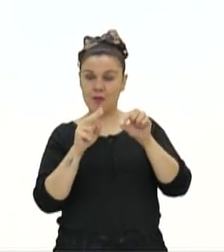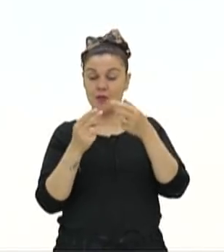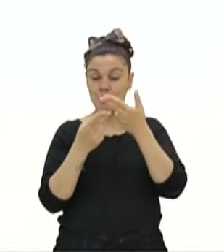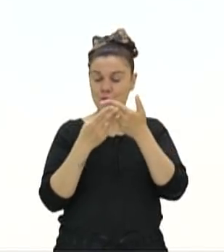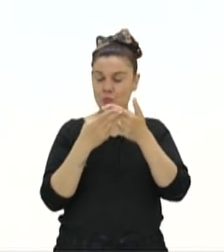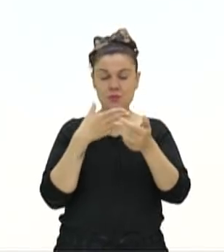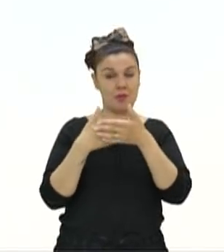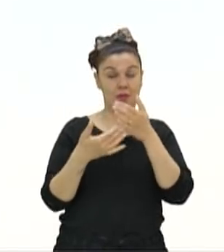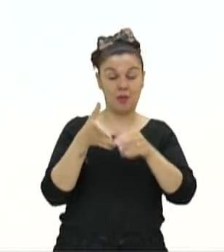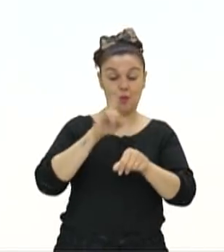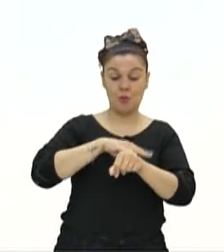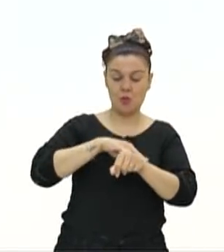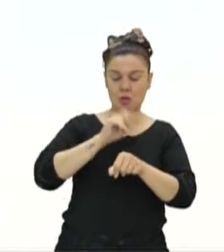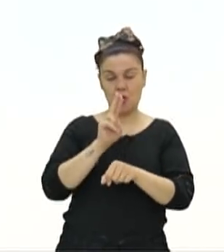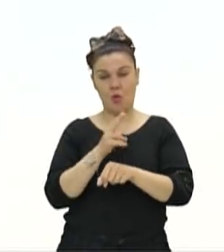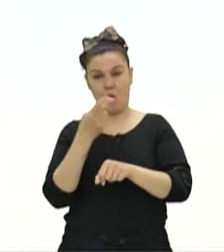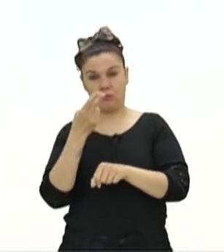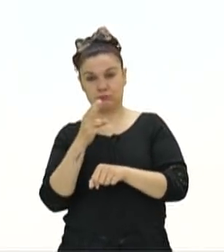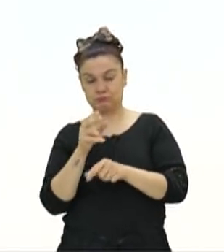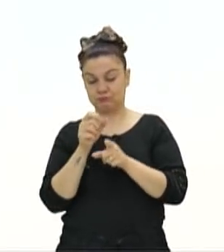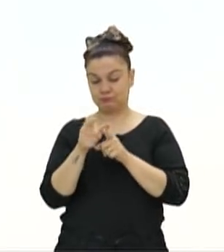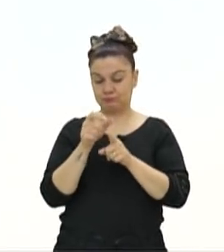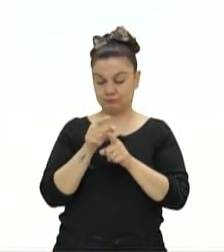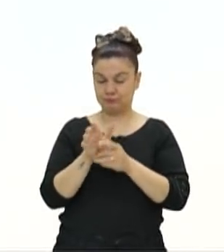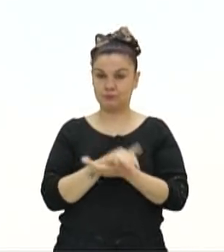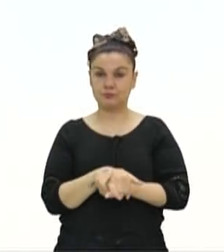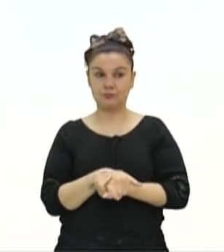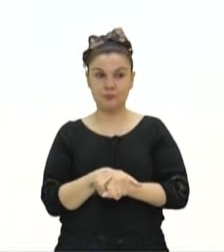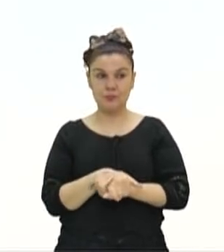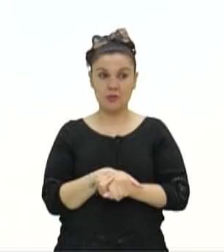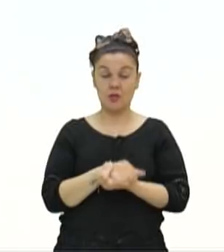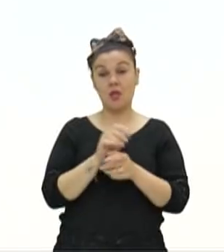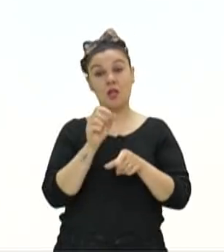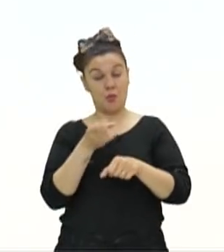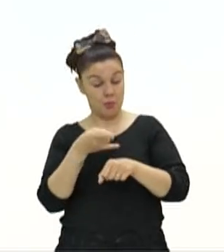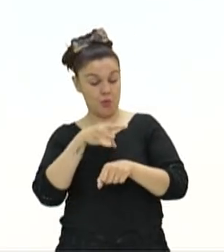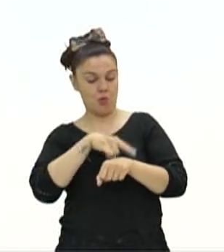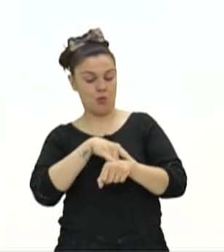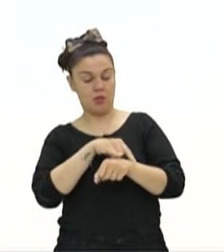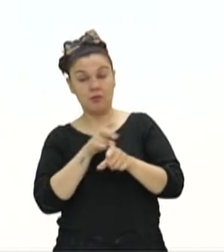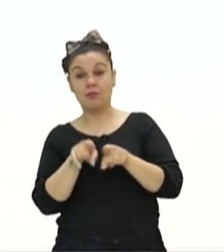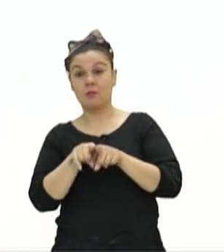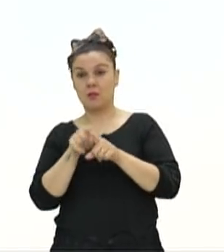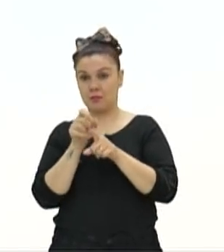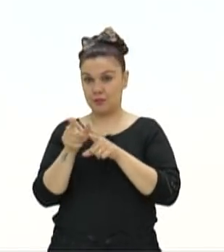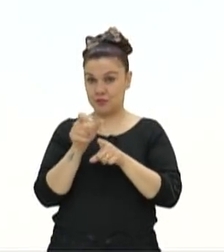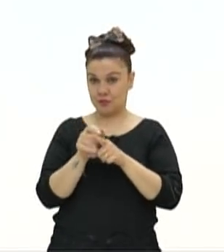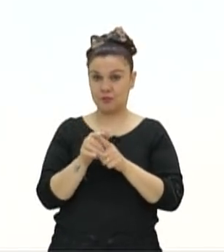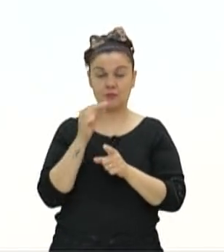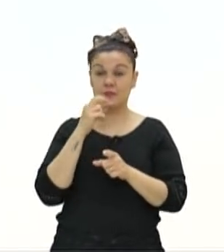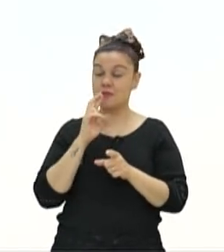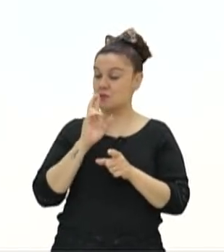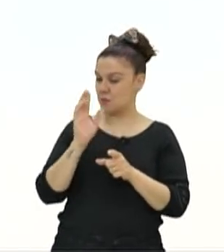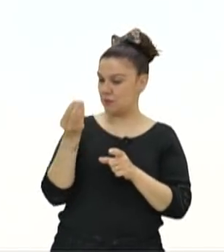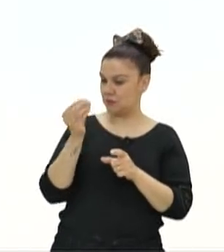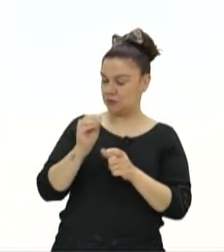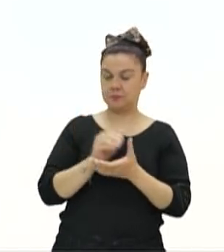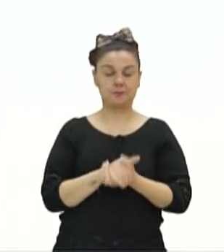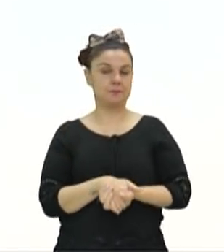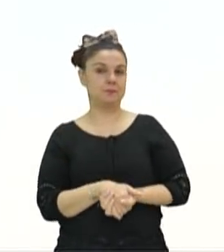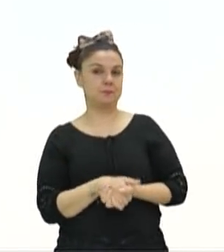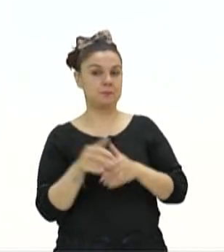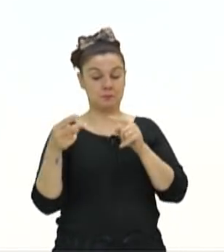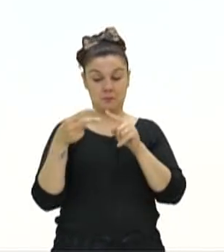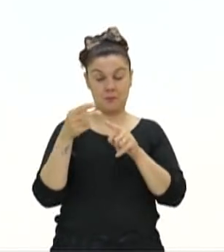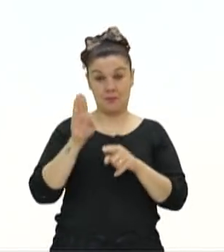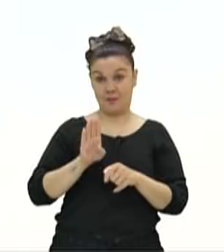ao sistema urinário e genital, ou seja, canal por onde ele urina e também ejacula. Só dizer o nome, anotar aí.